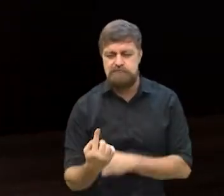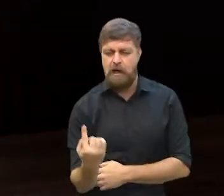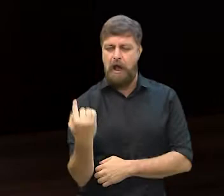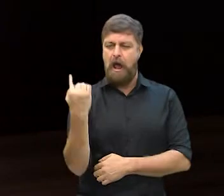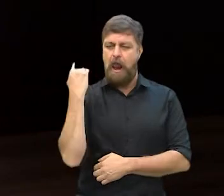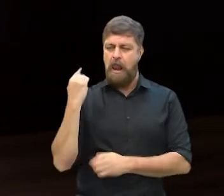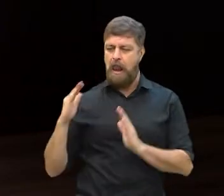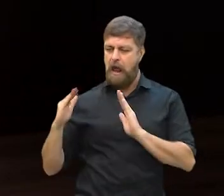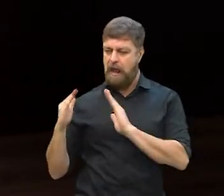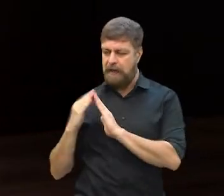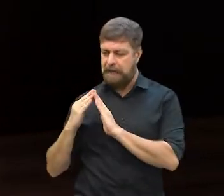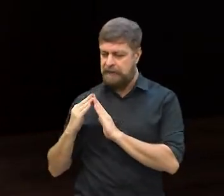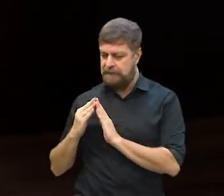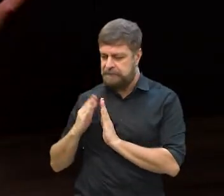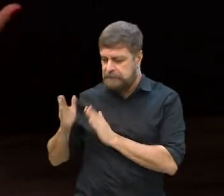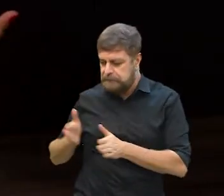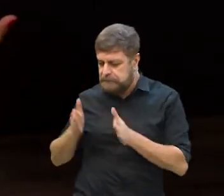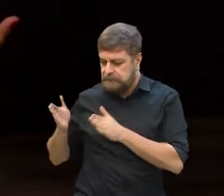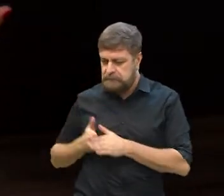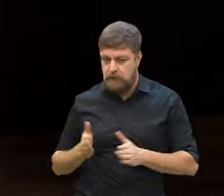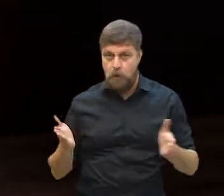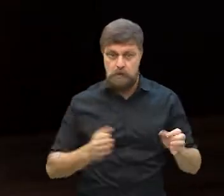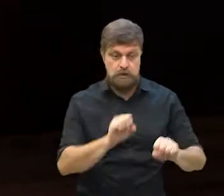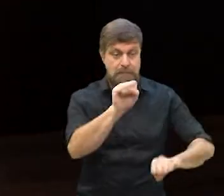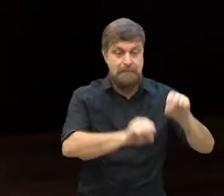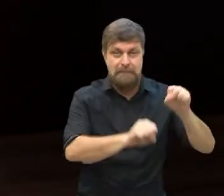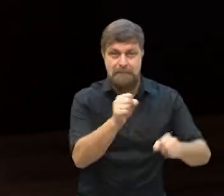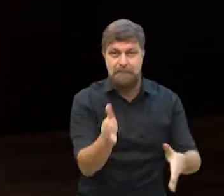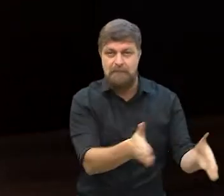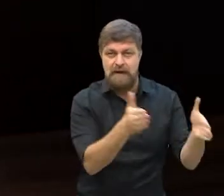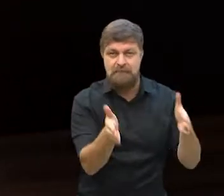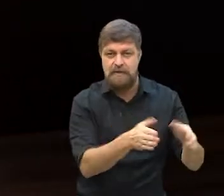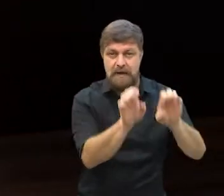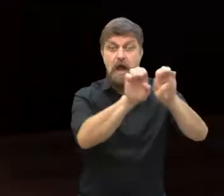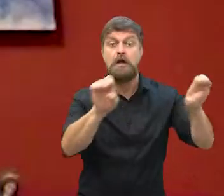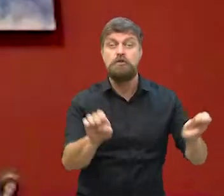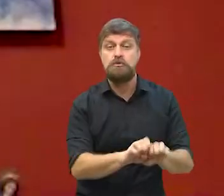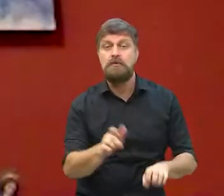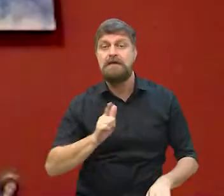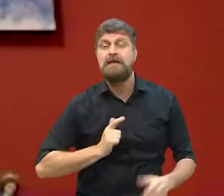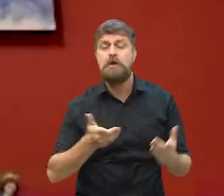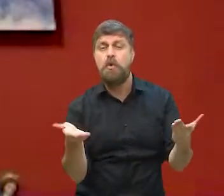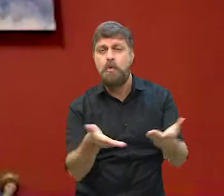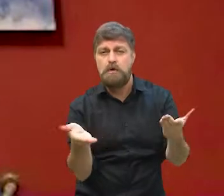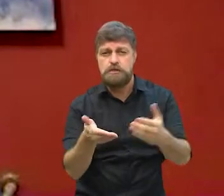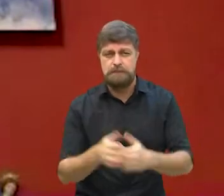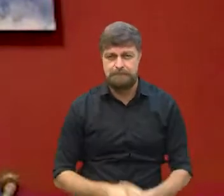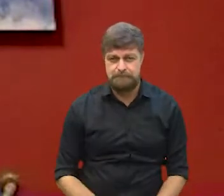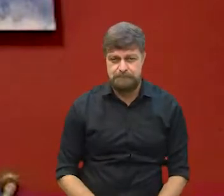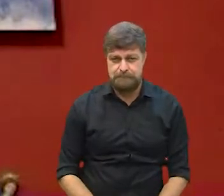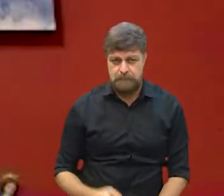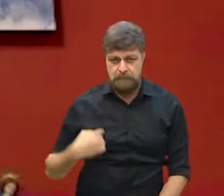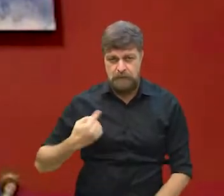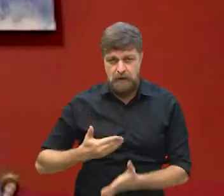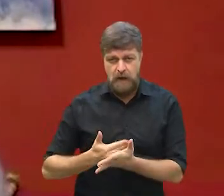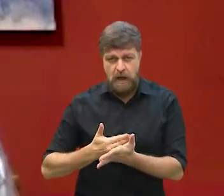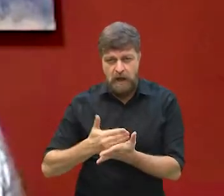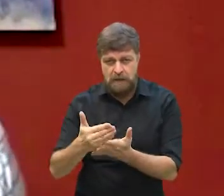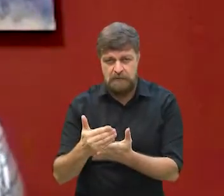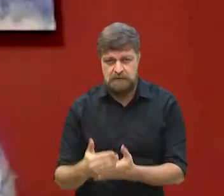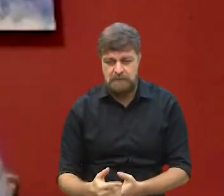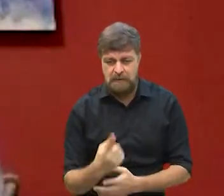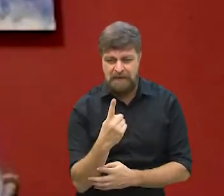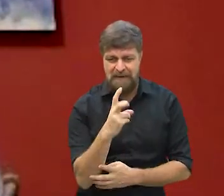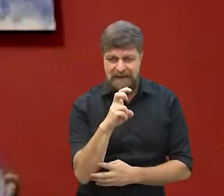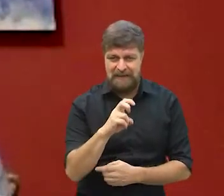lá dentro de casa e uma fábrica hoje? Qual é a estrutura que vocês têm? Mirna, a gente começou, como eu falei, 10,